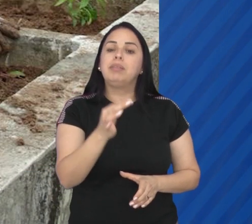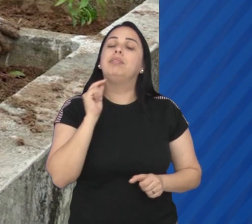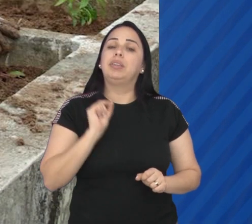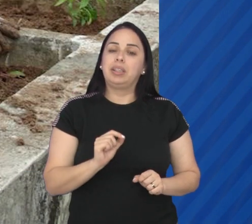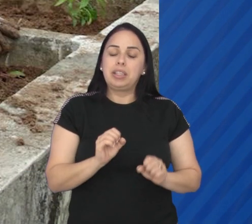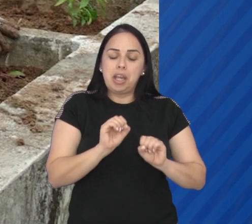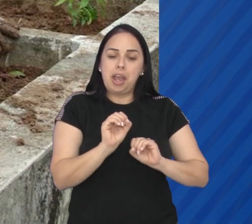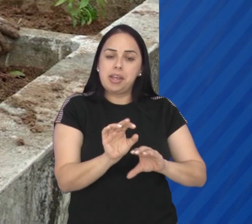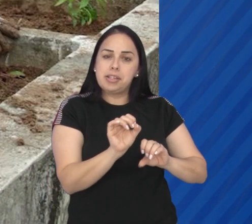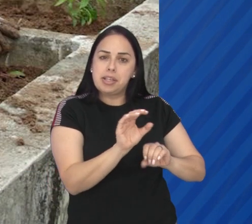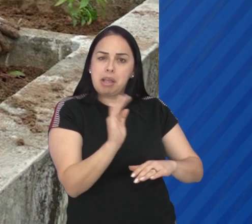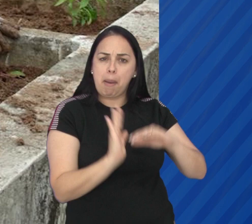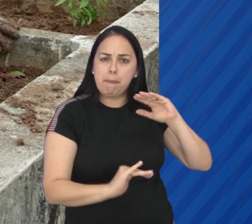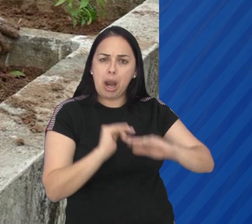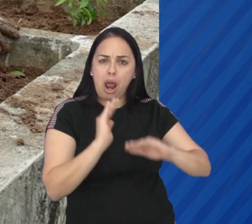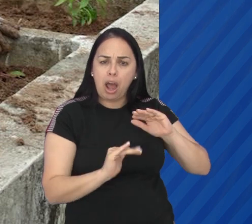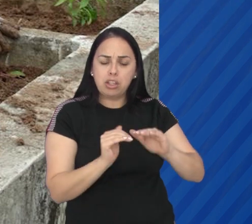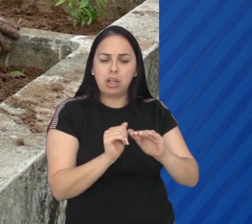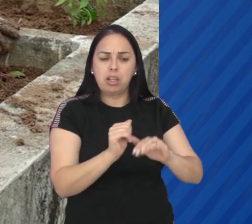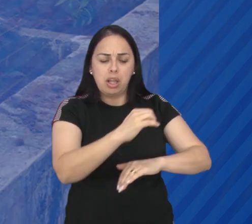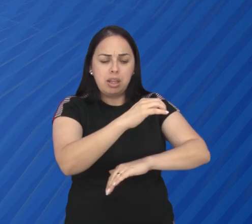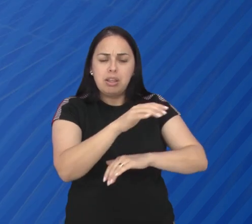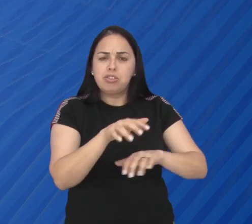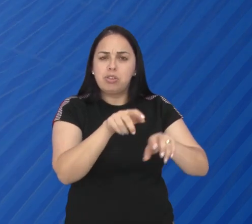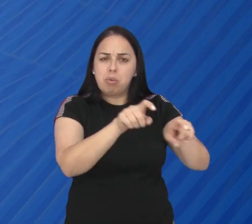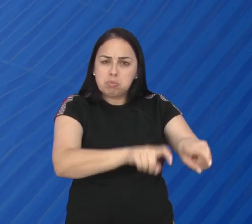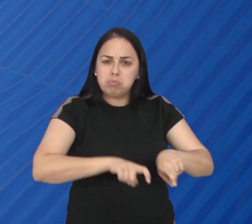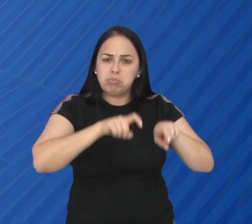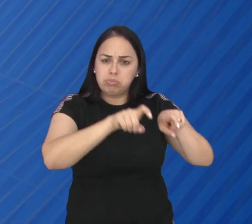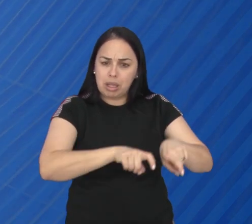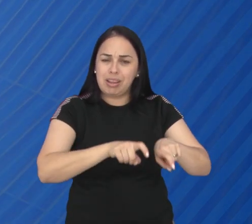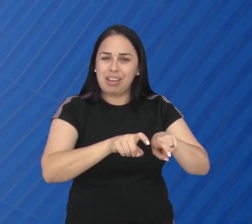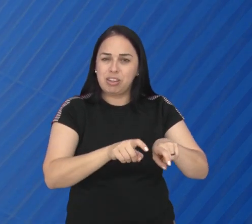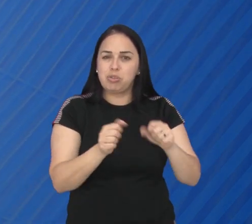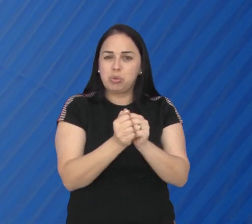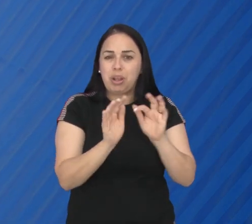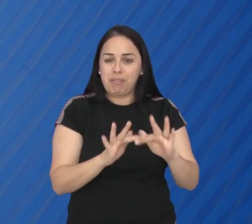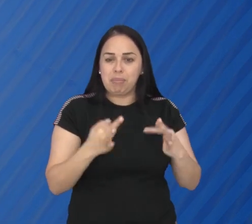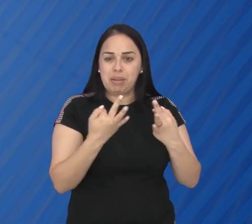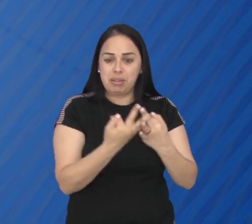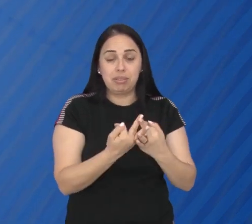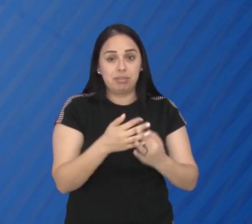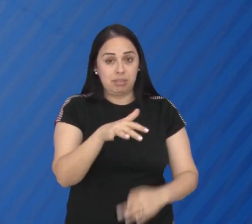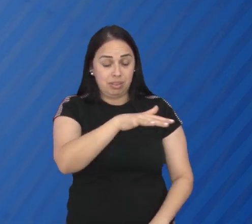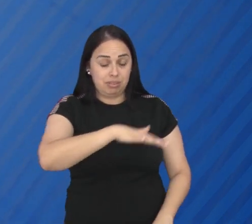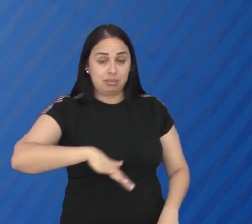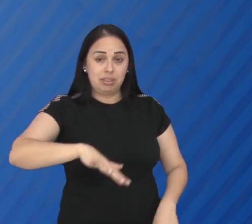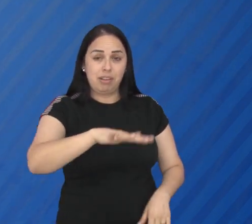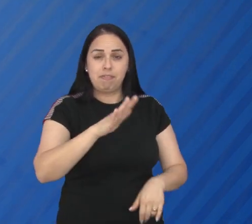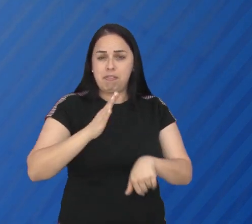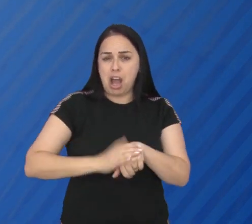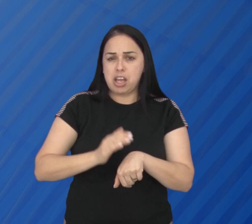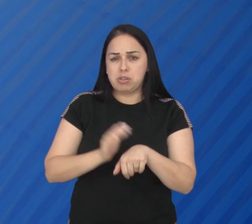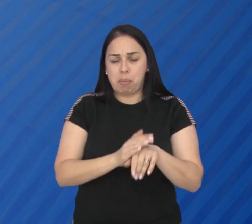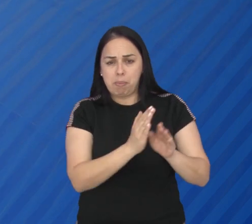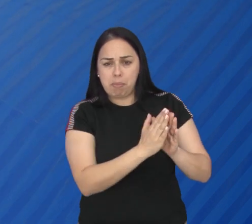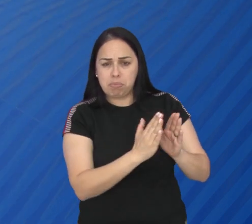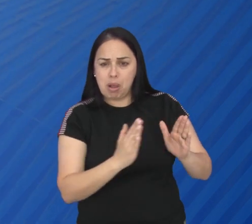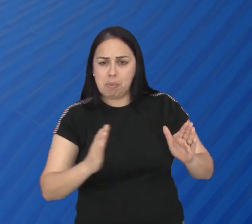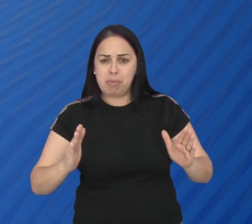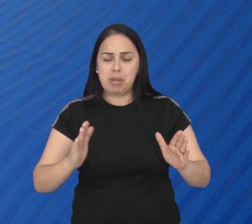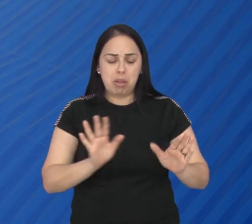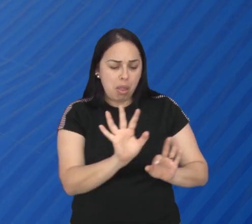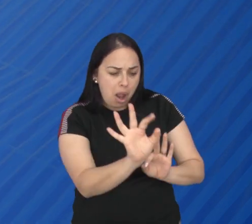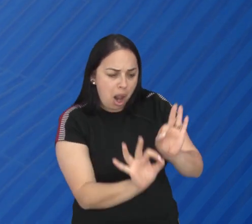Futuro, uma iniciativa onde são ensinadas práticas de agricultura familiar. Na fazenda, os estudantes